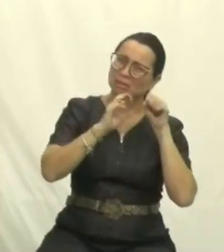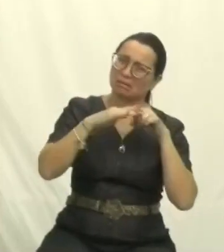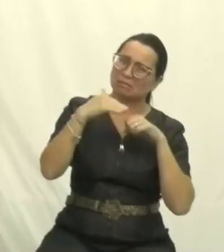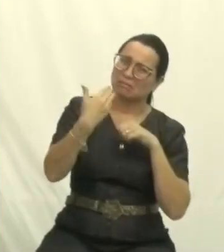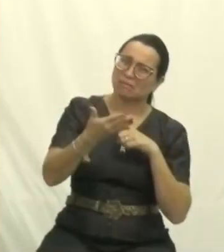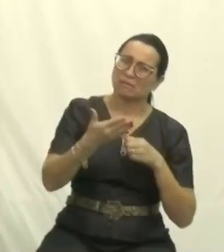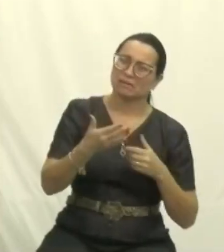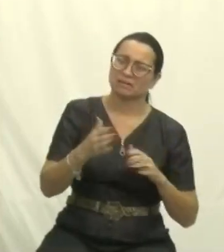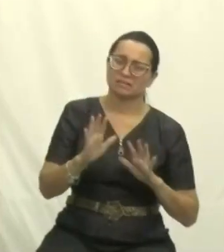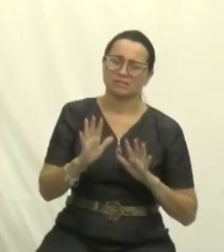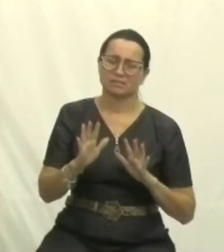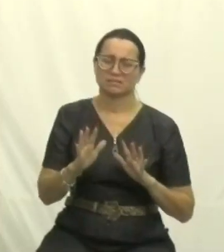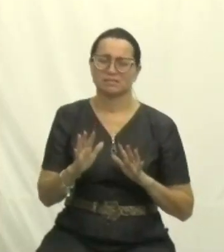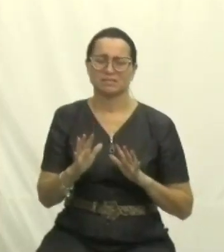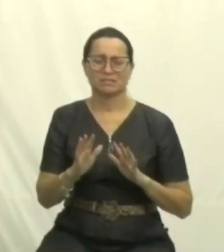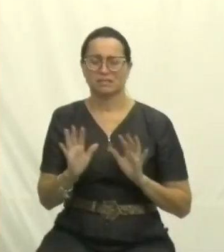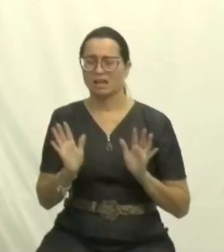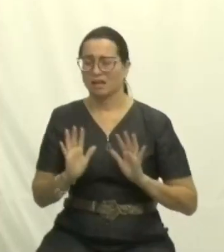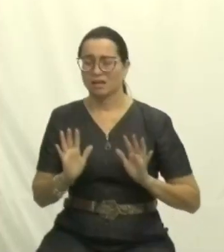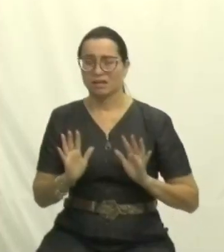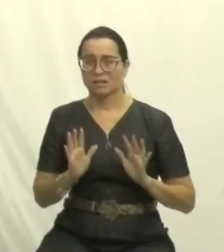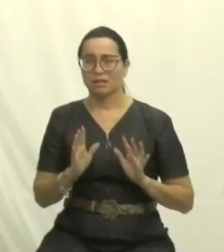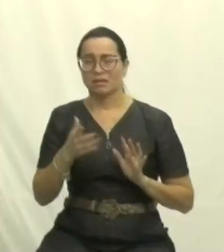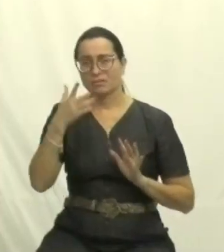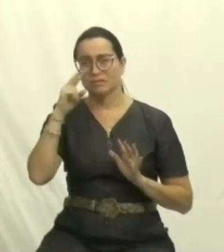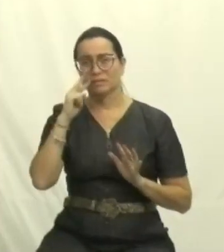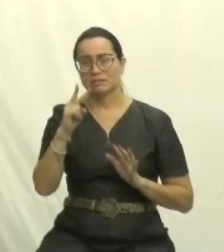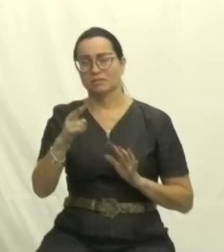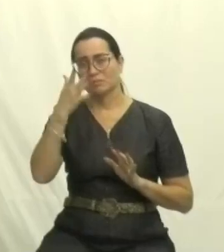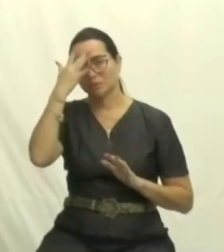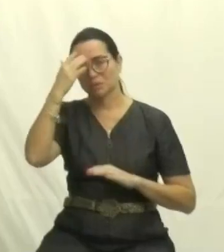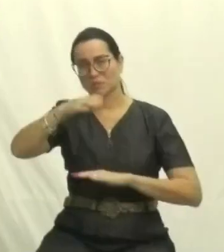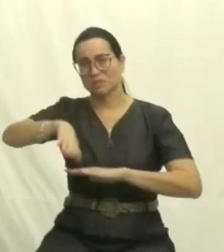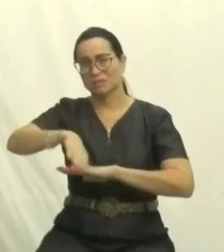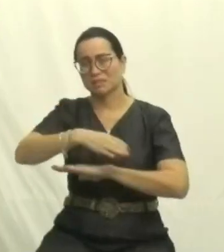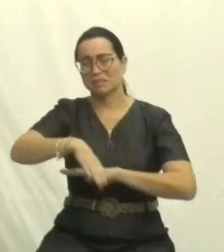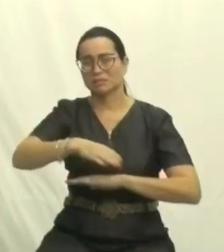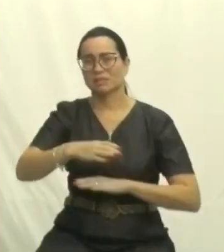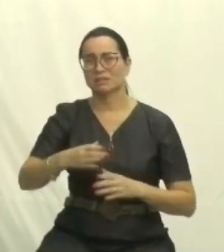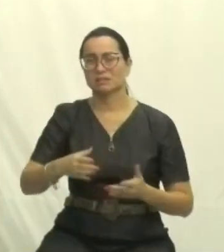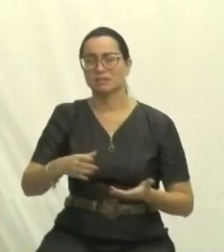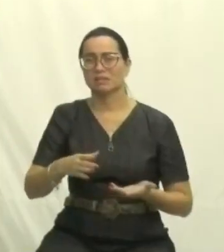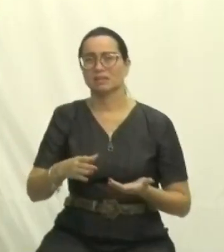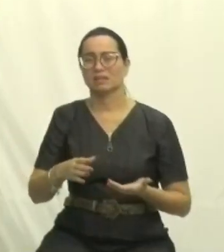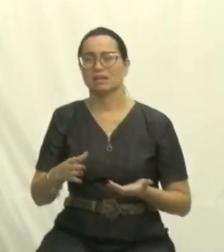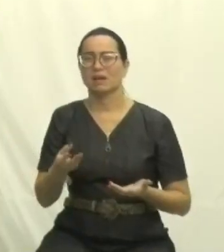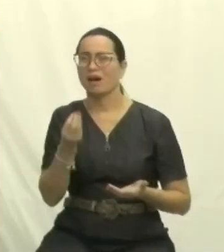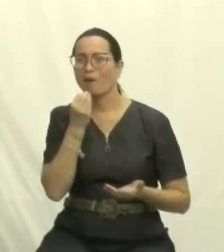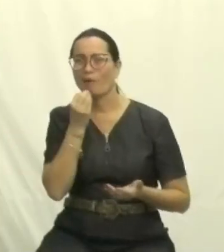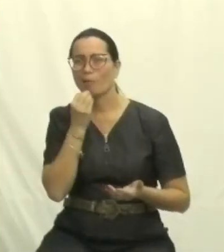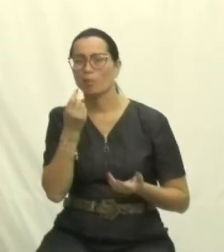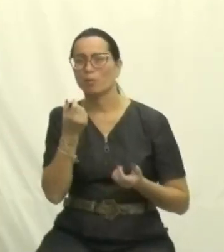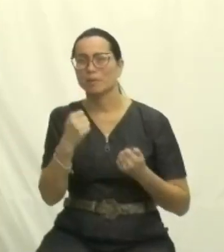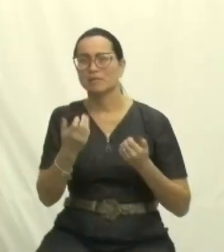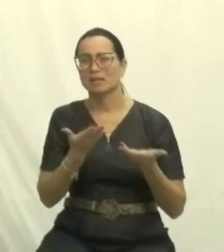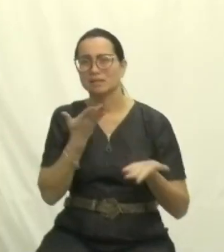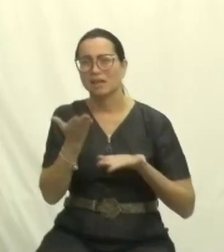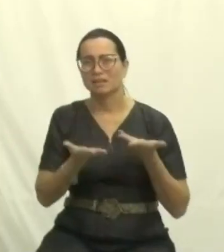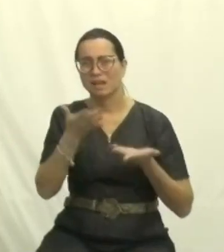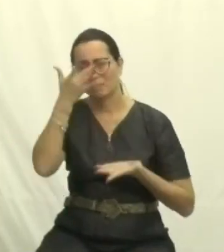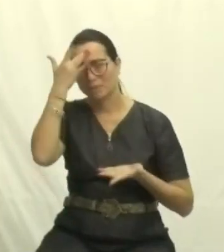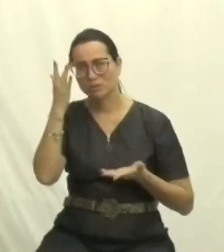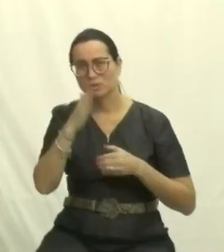fora, na casa de passagem, você vê gente lá na calçada. Né? Lógico que a gente tem que tratar essas pessoas com muito carinho, com respeito,